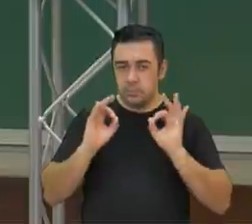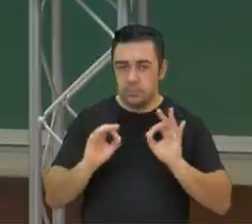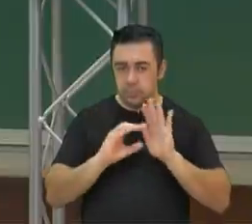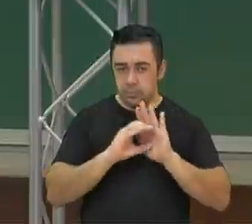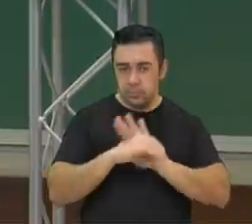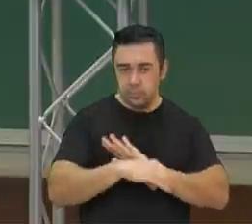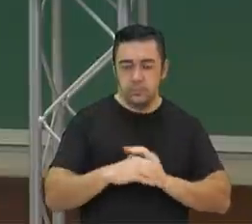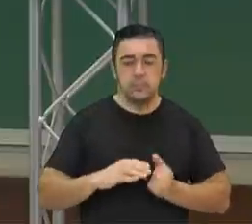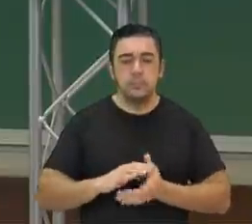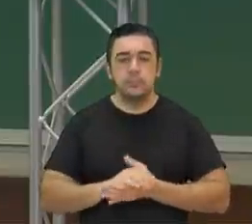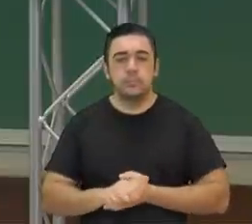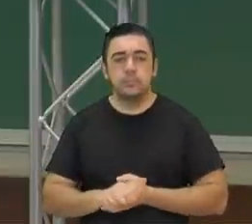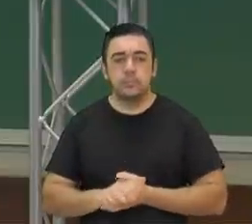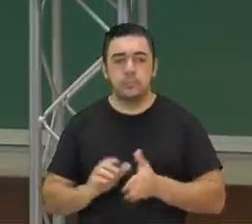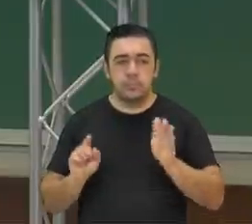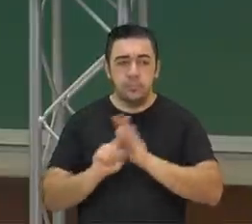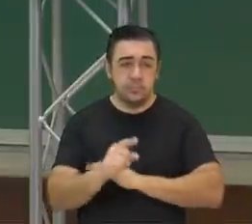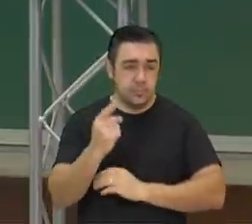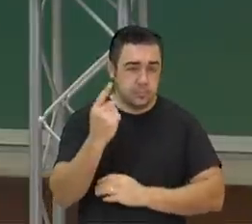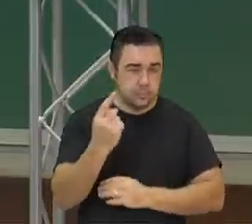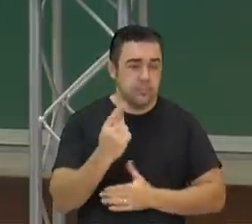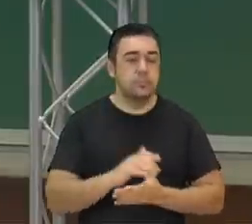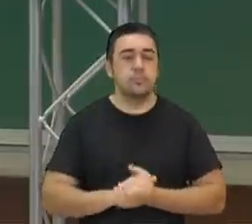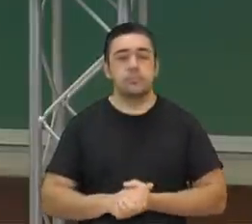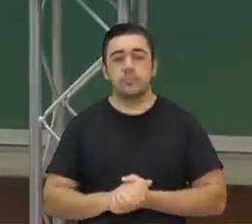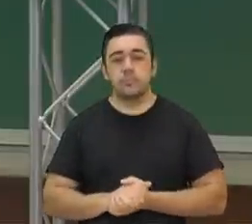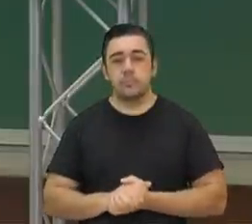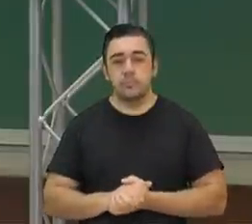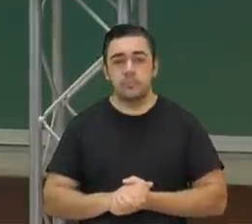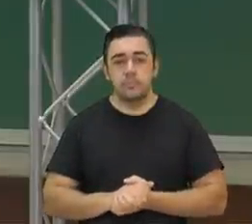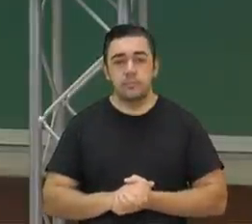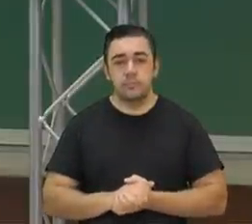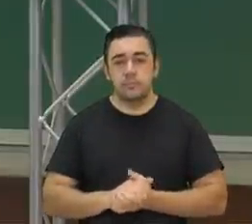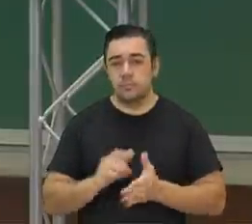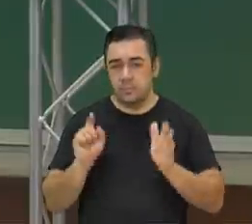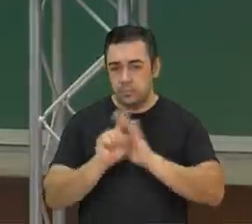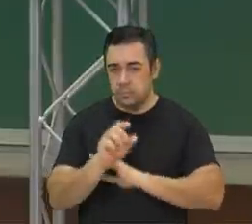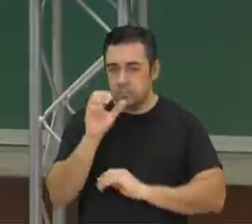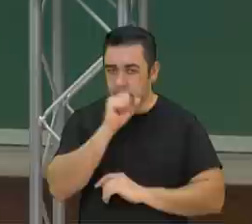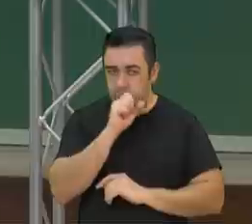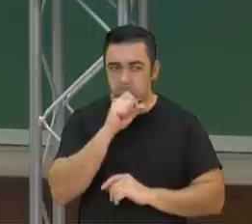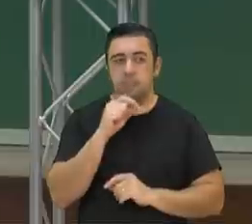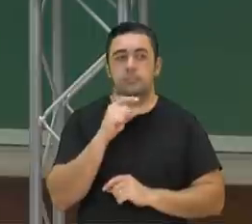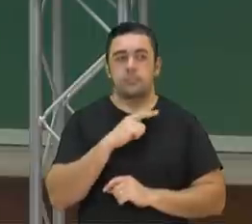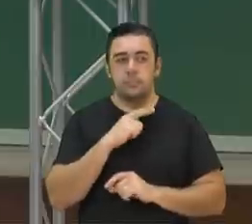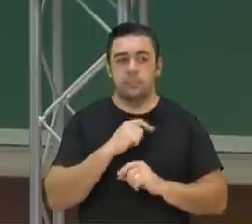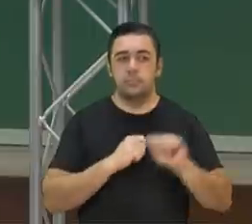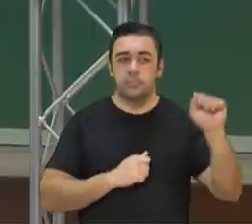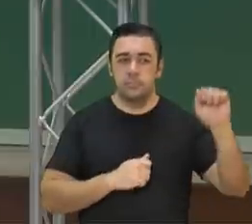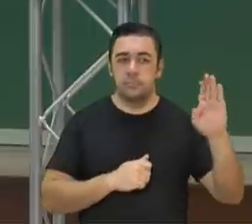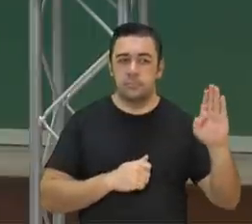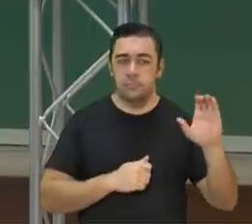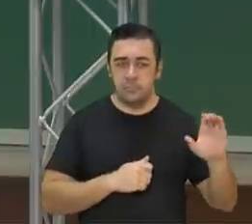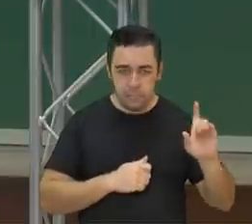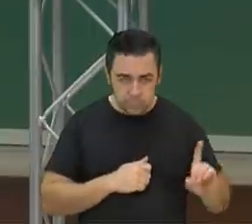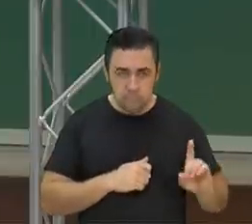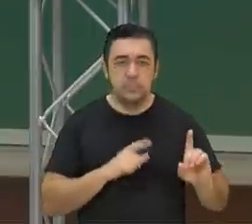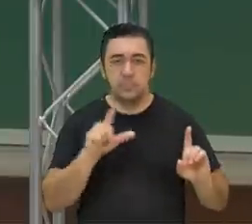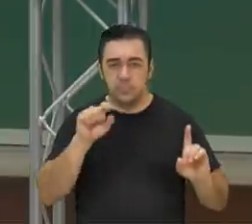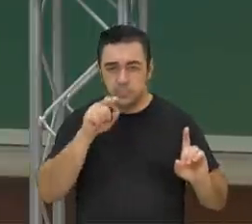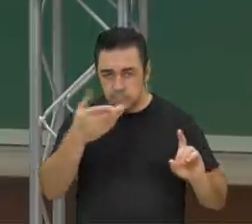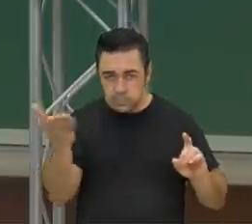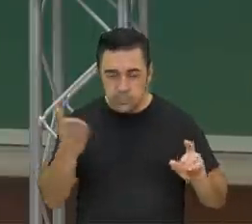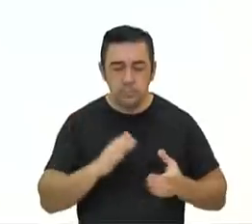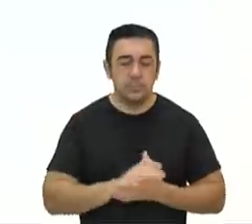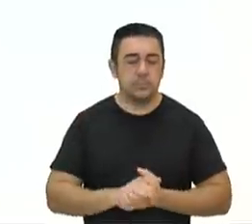galera. Questão 1 agora. Vamos de novo lá fazer alguns quiz aí com múltiplas escolhas, né? Alternativas aí para vocês tentarem